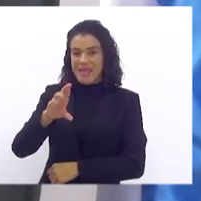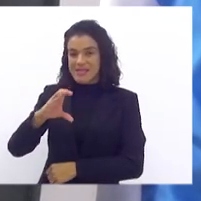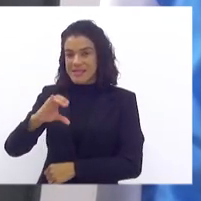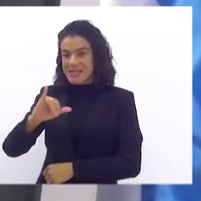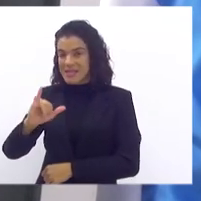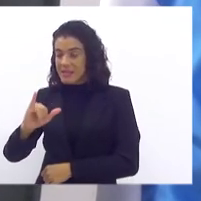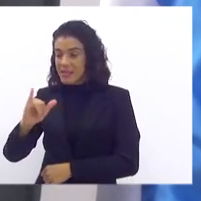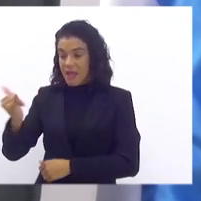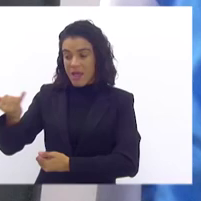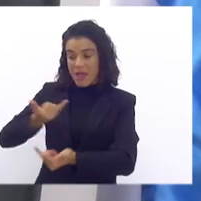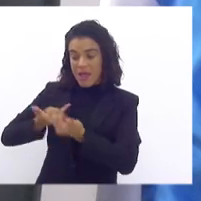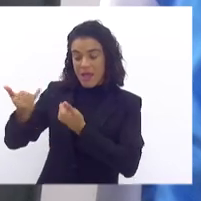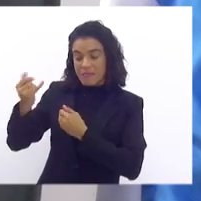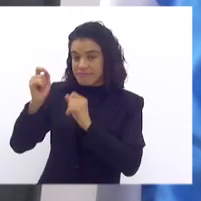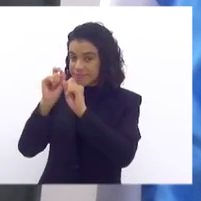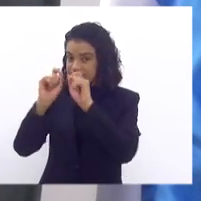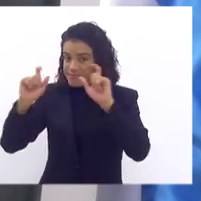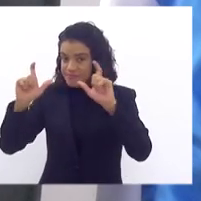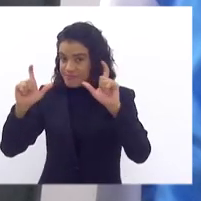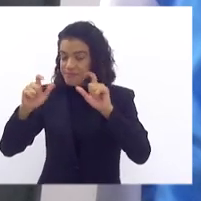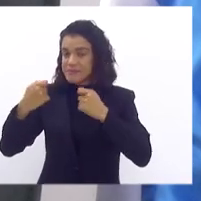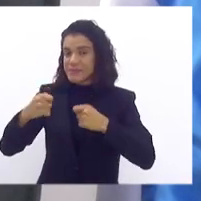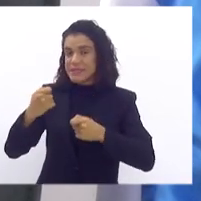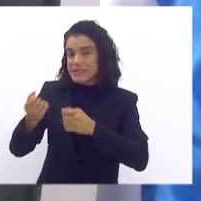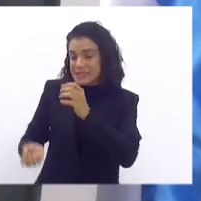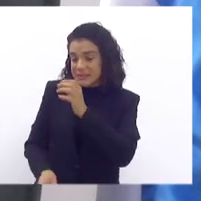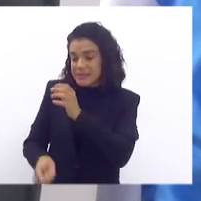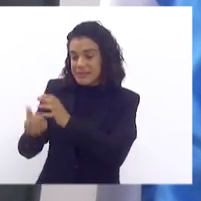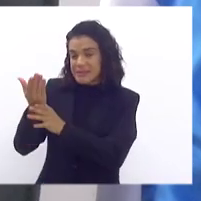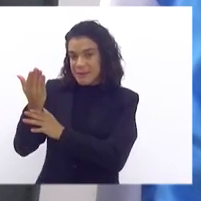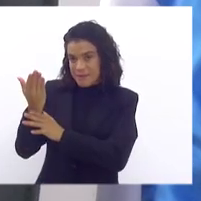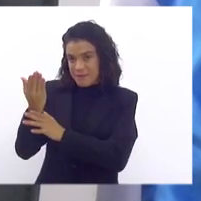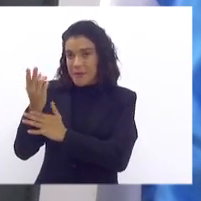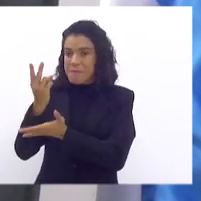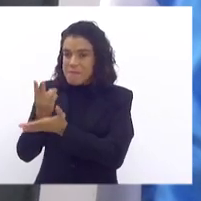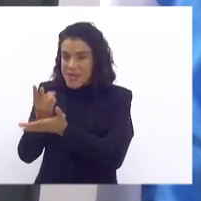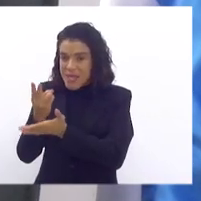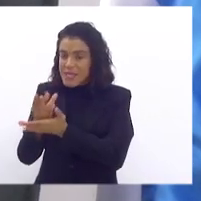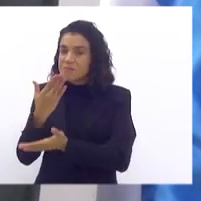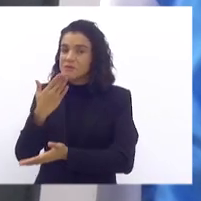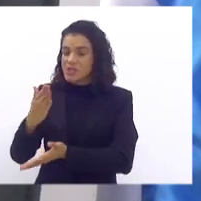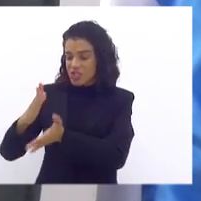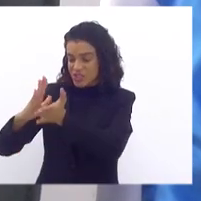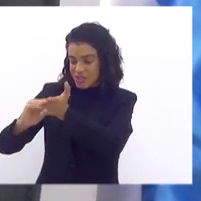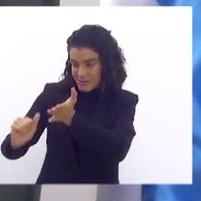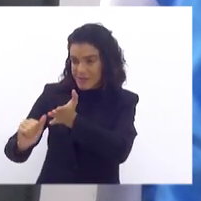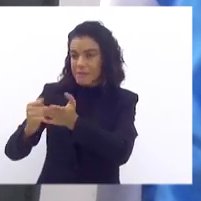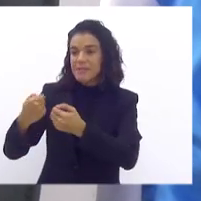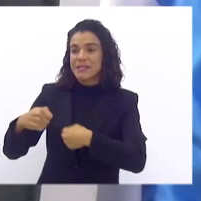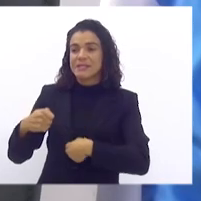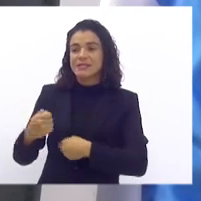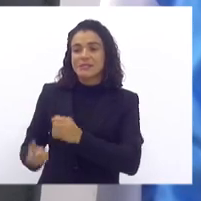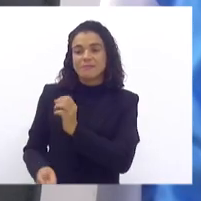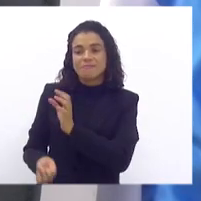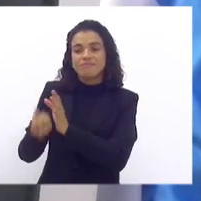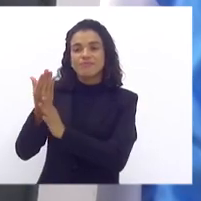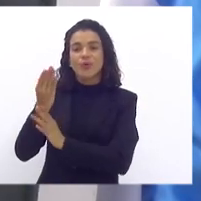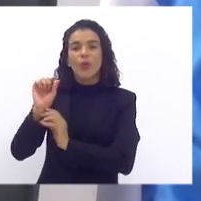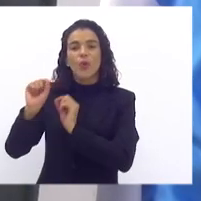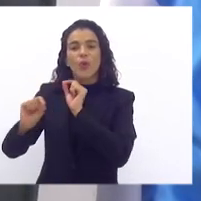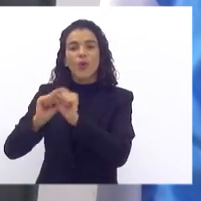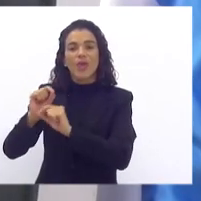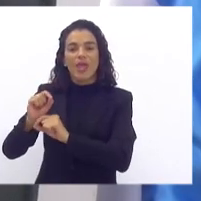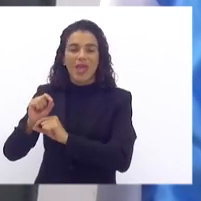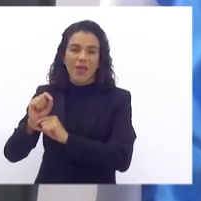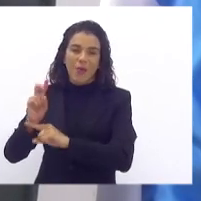nos alertando, né, que há que se construir, embora se peça a retirada, há que se construir a cadeia de